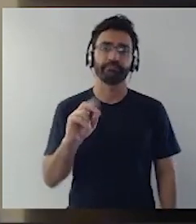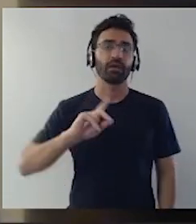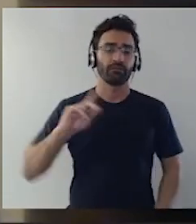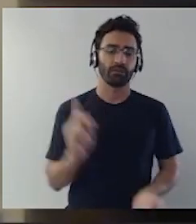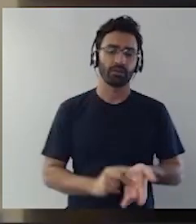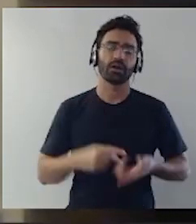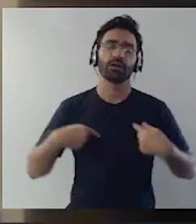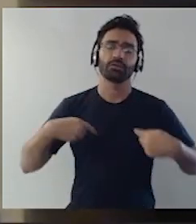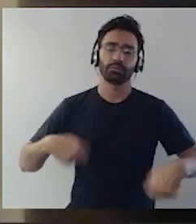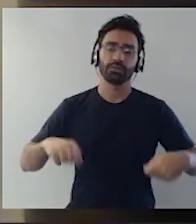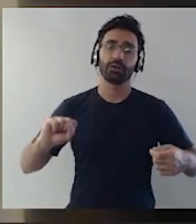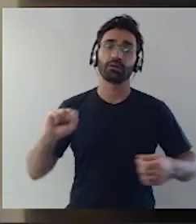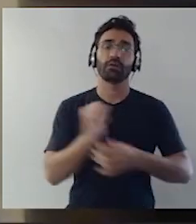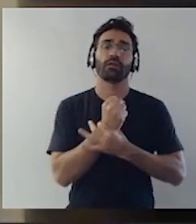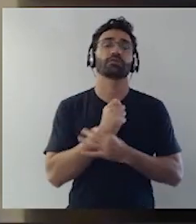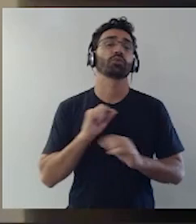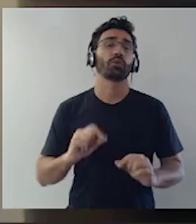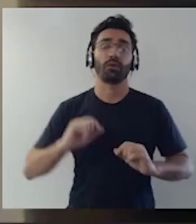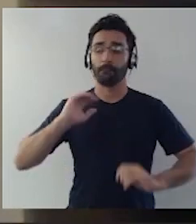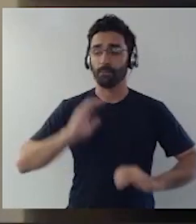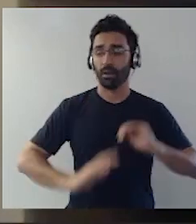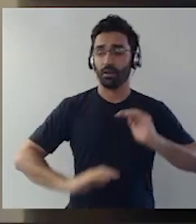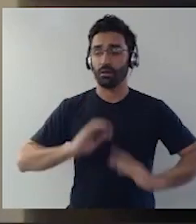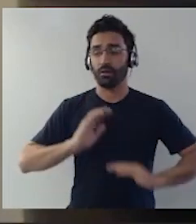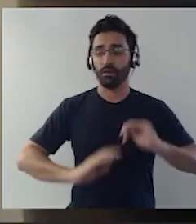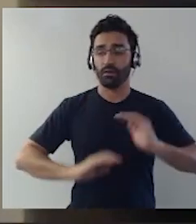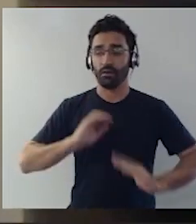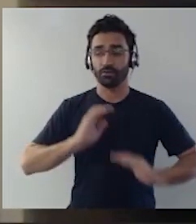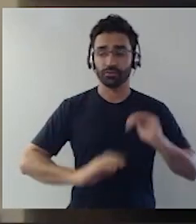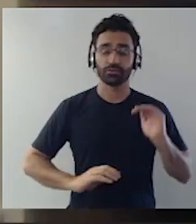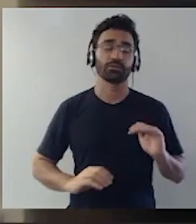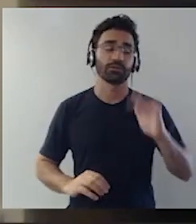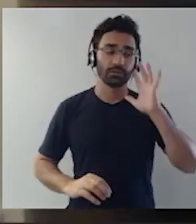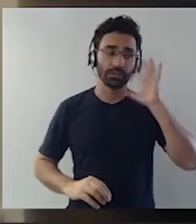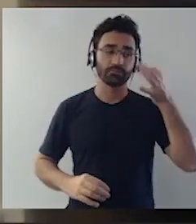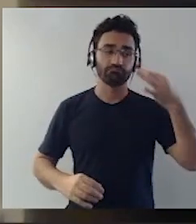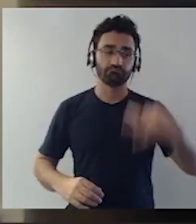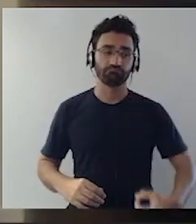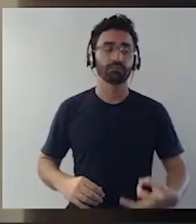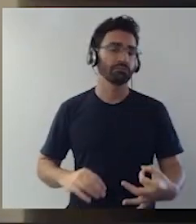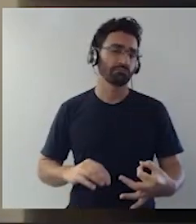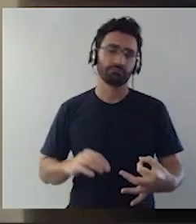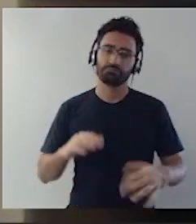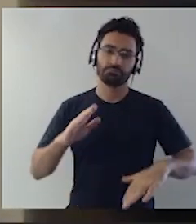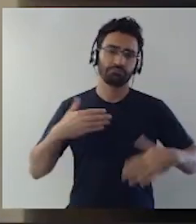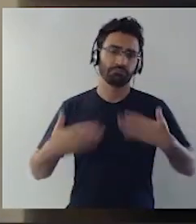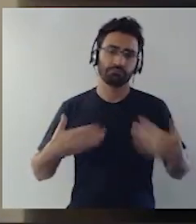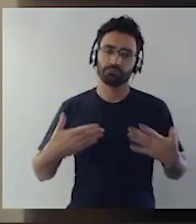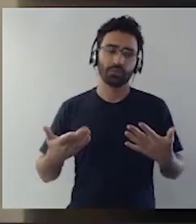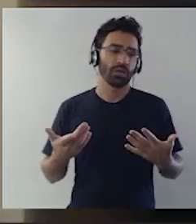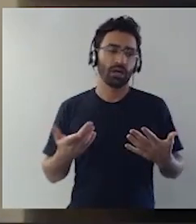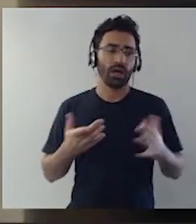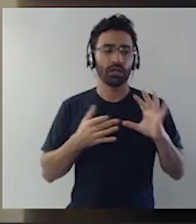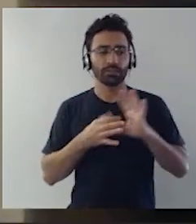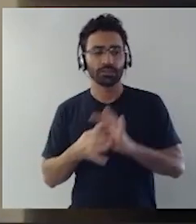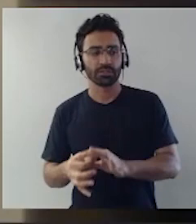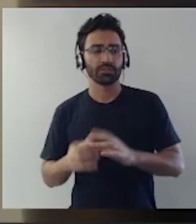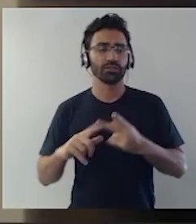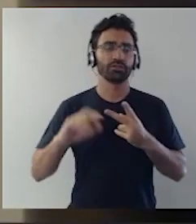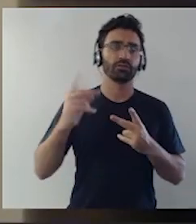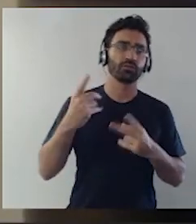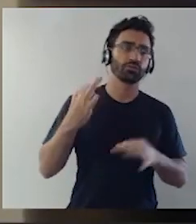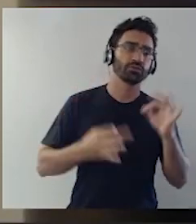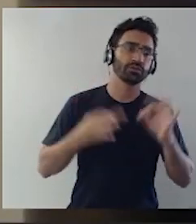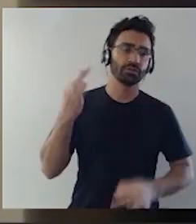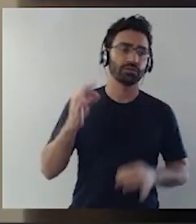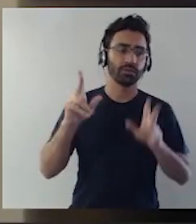garantir o aspecto prático e eficiente daquela decisão, seja no âmbito administrativo, seja no âmbito judicial, como a lei de